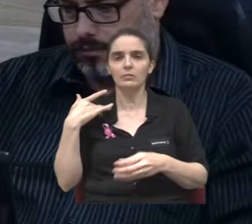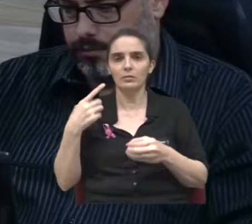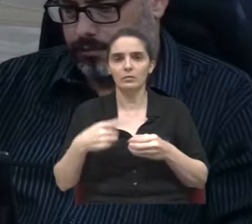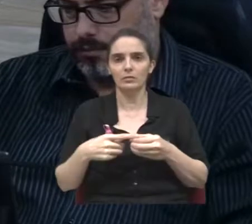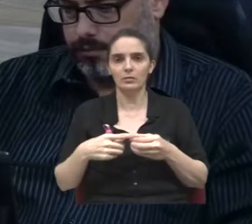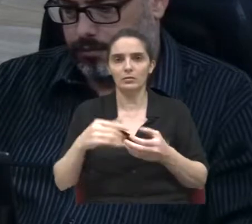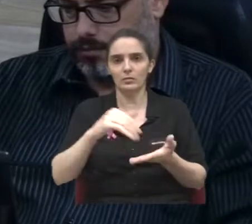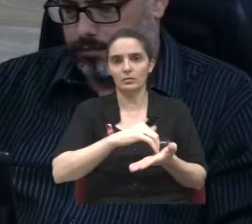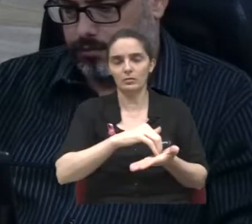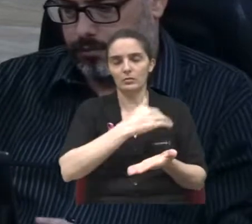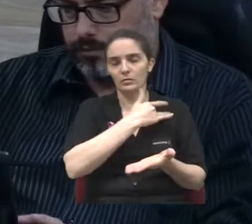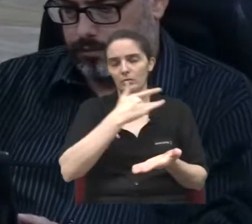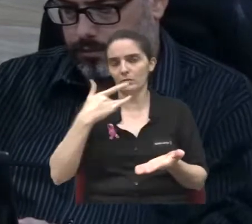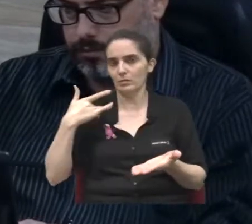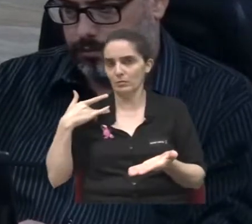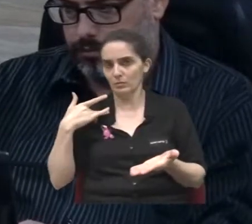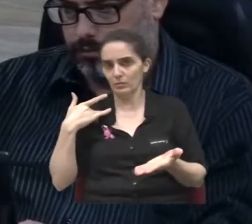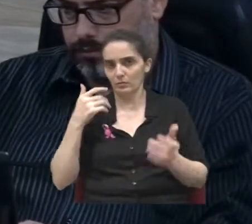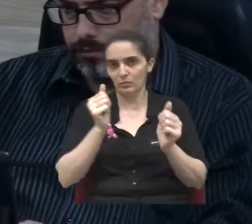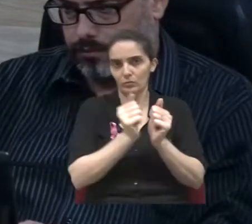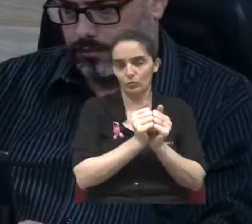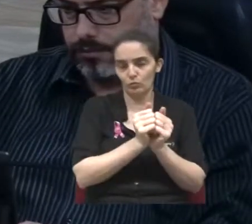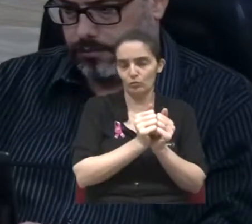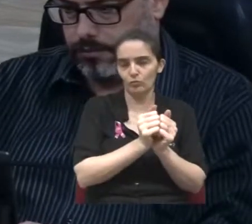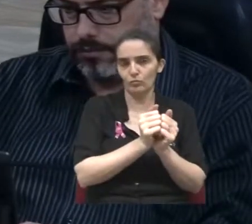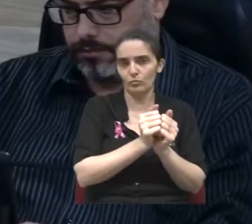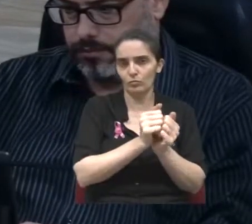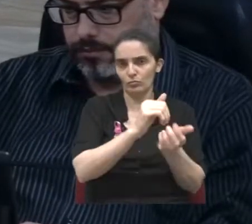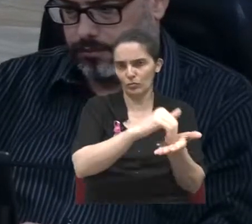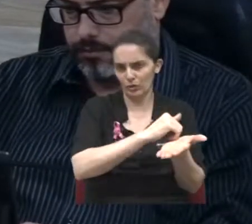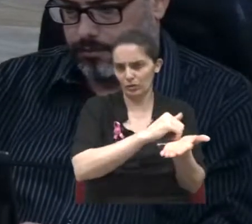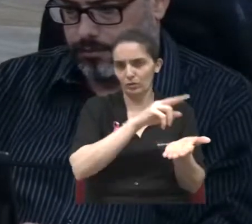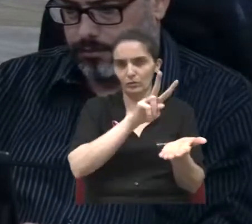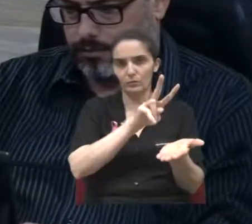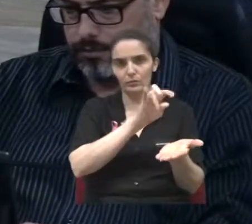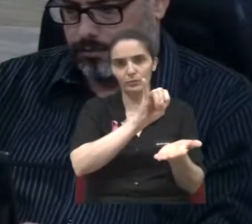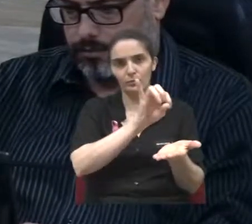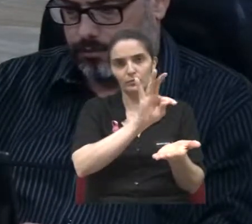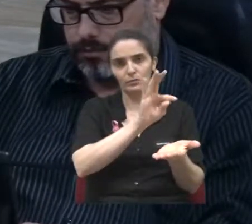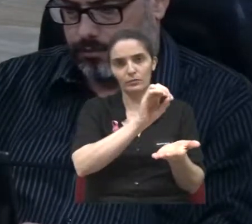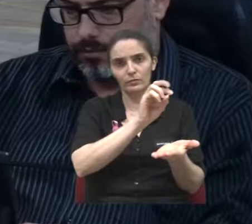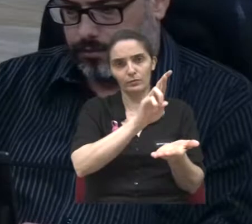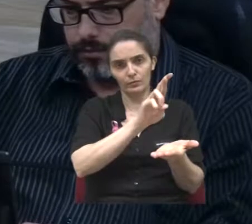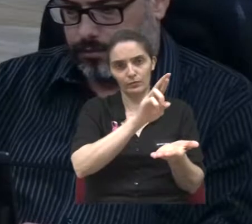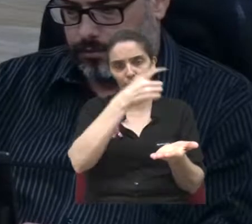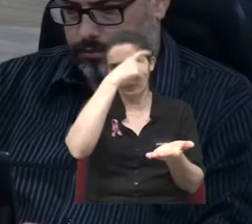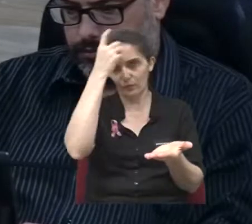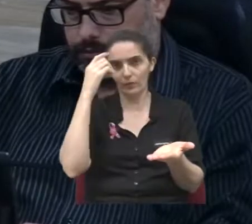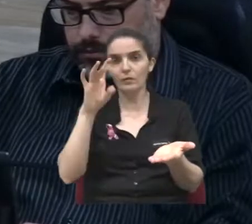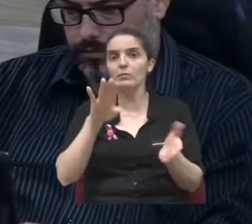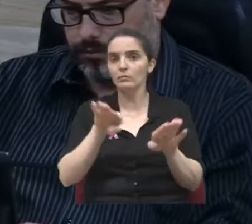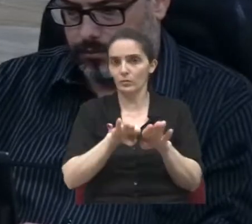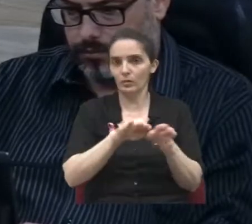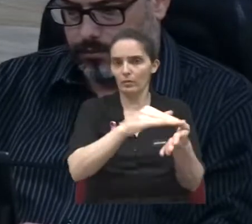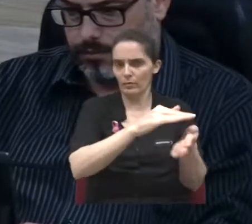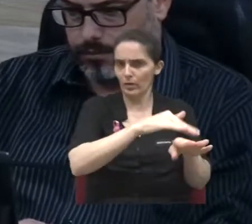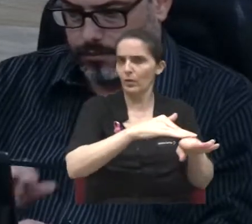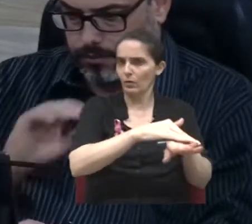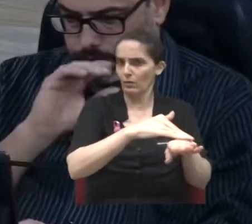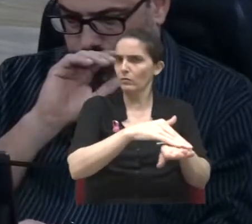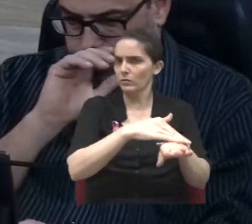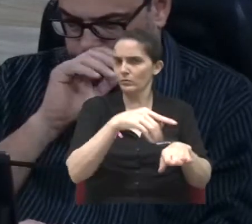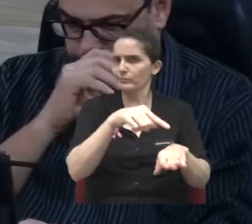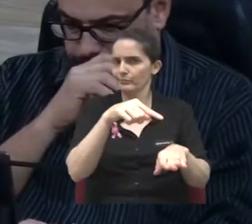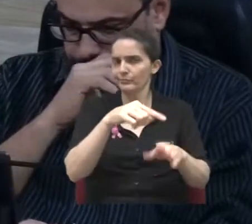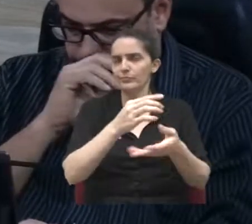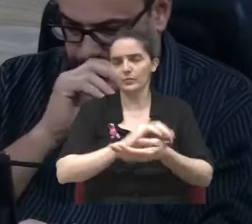Saúde, através do Dr. Vitor, também conversei com ele, e que realmente nós possamos, através